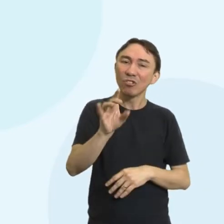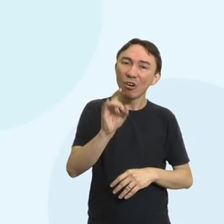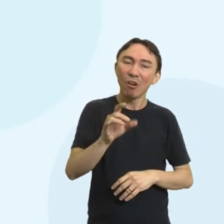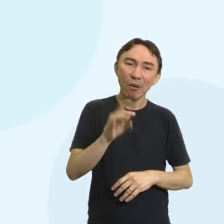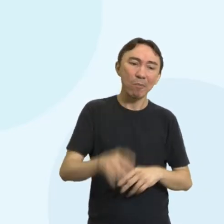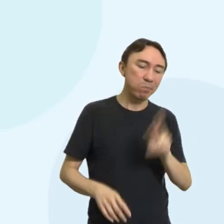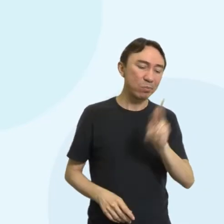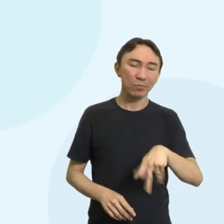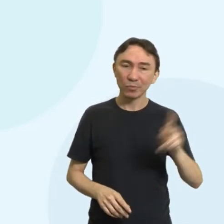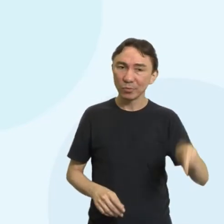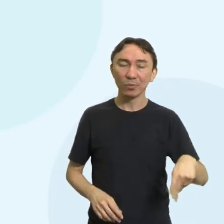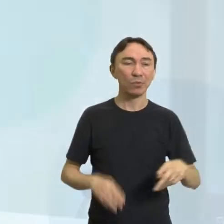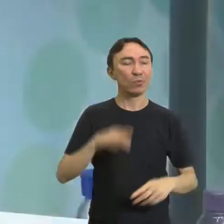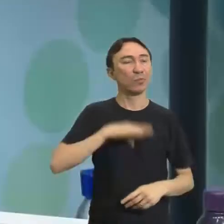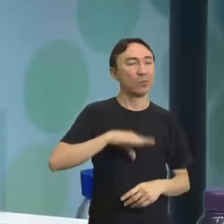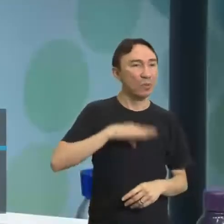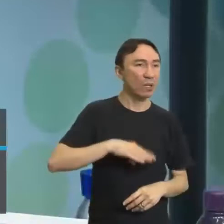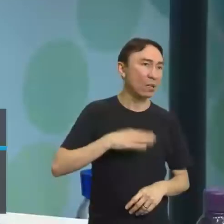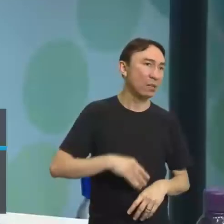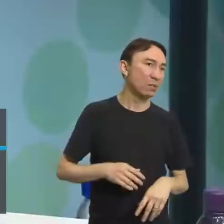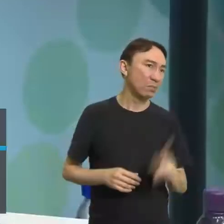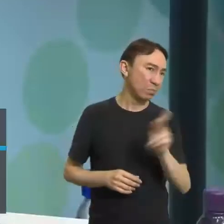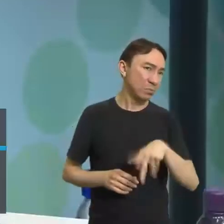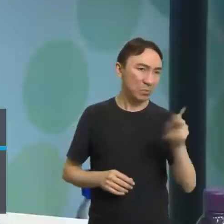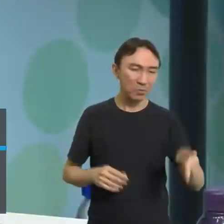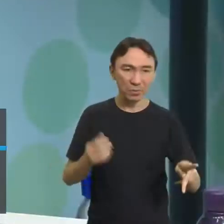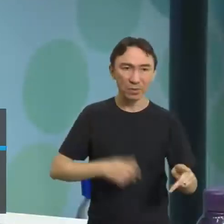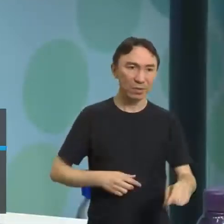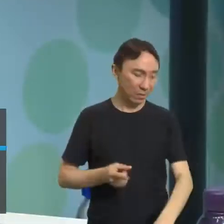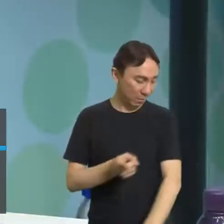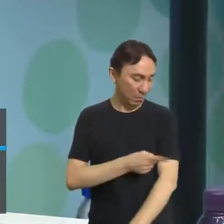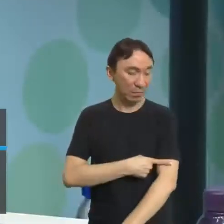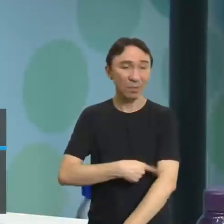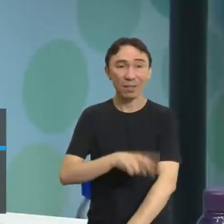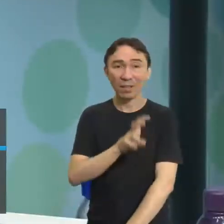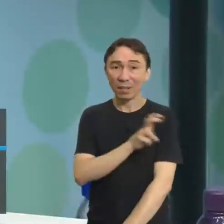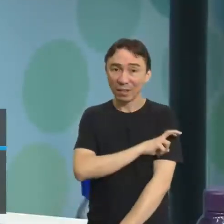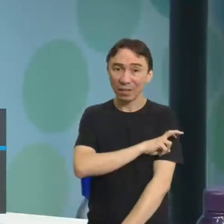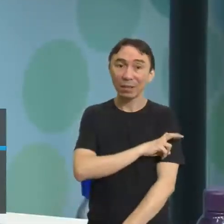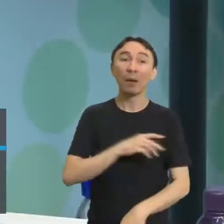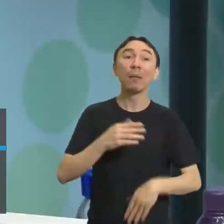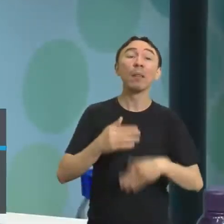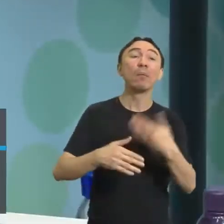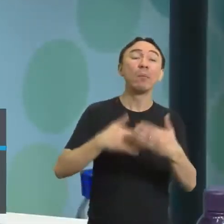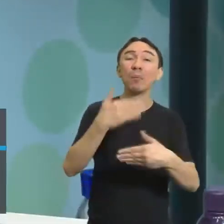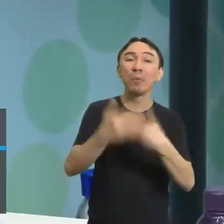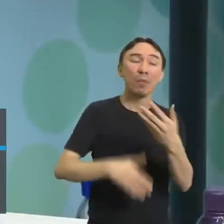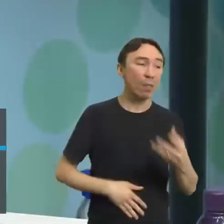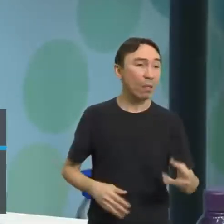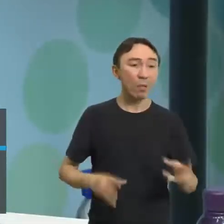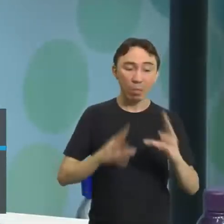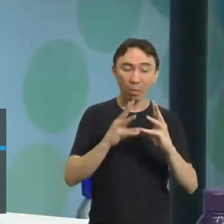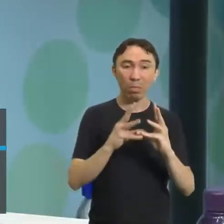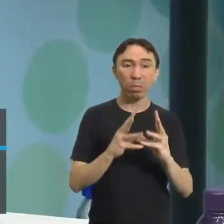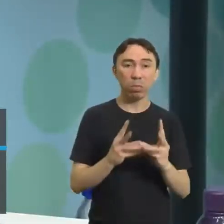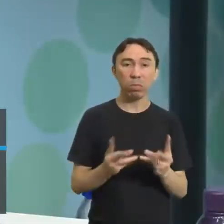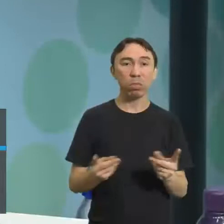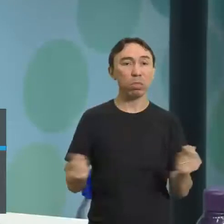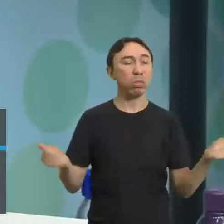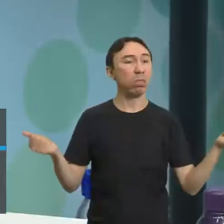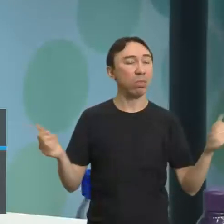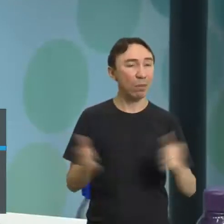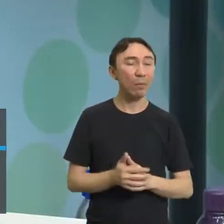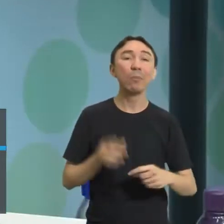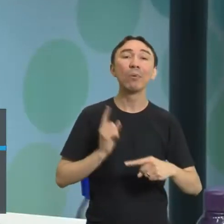pelo professor de anos iniciais, mas que ela vai se perdendo ao longo do caminho, porque os professores acreditam que, com o passar dos